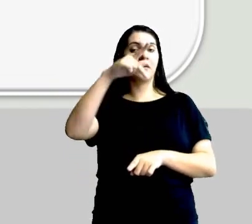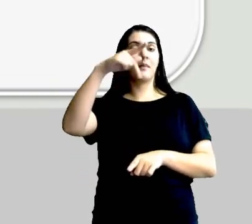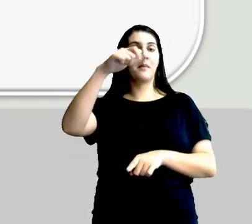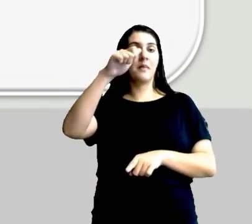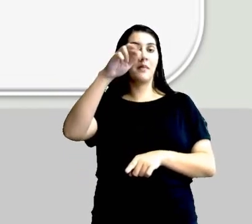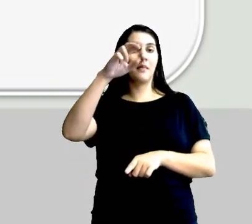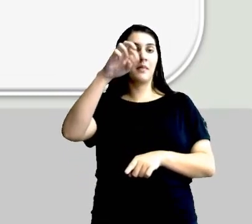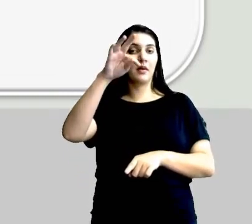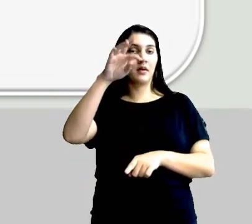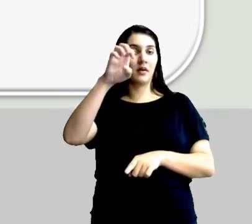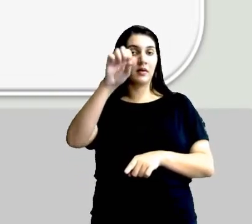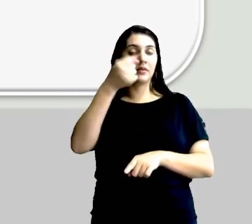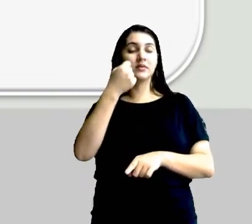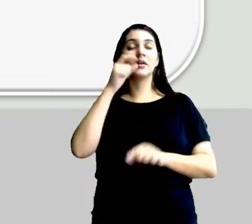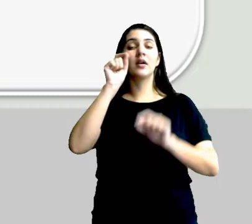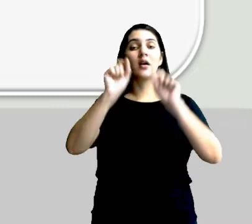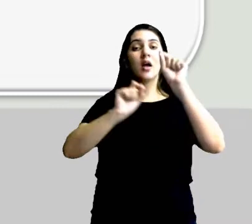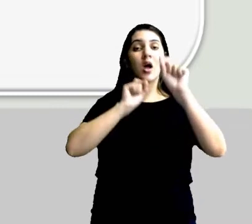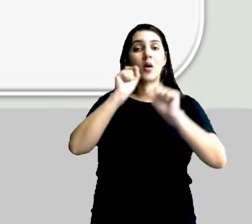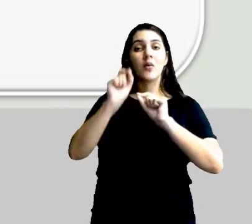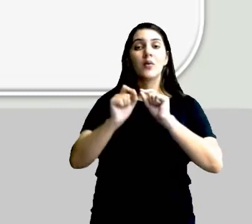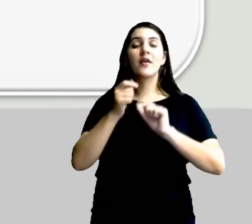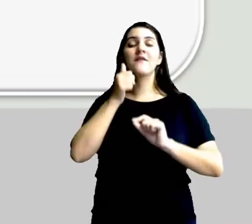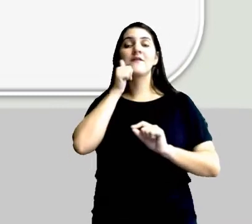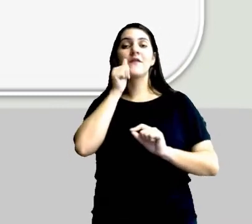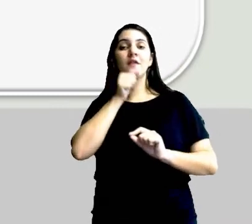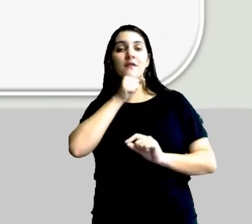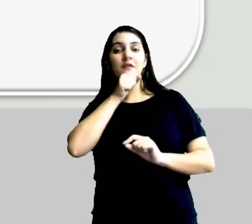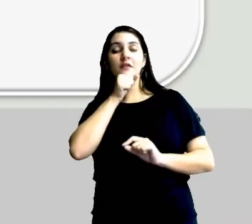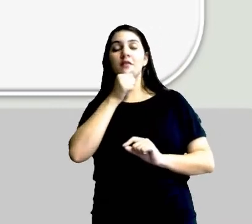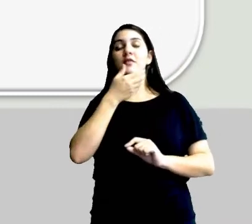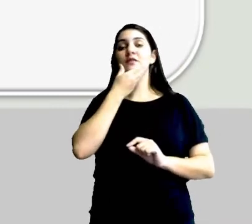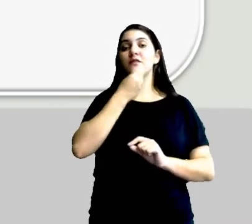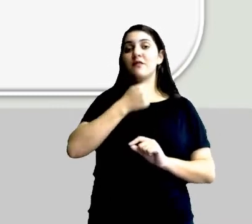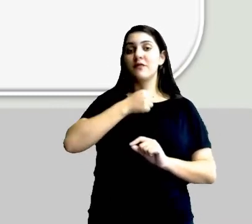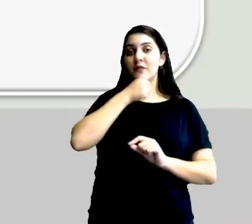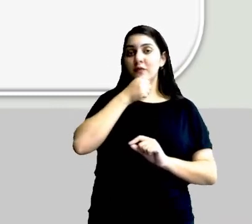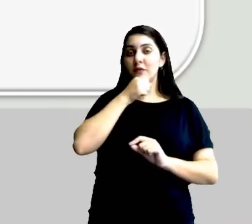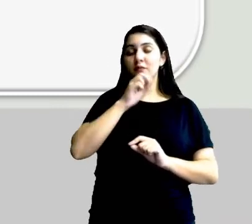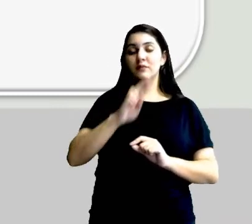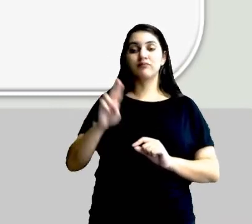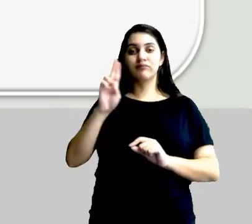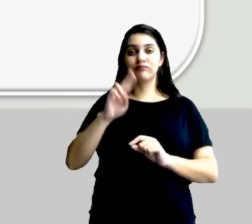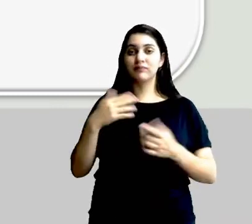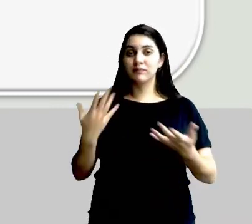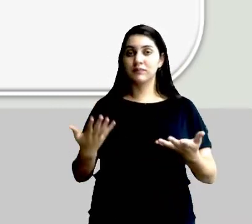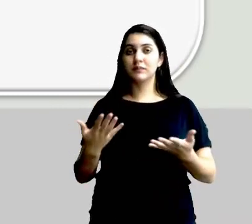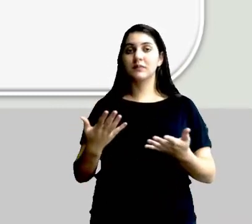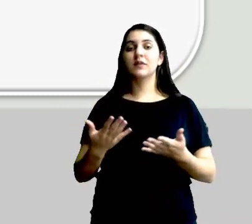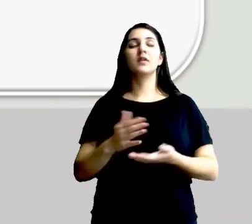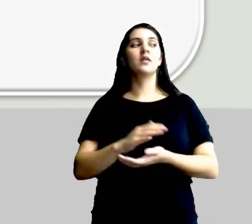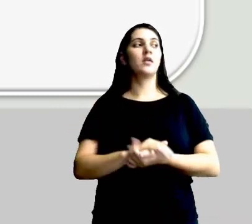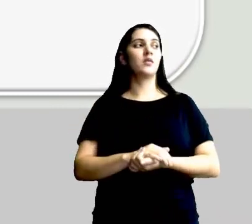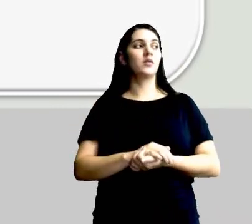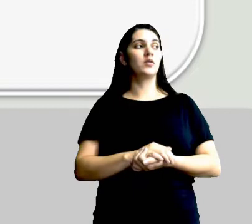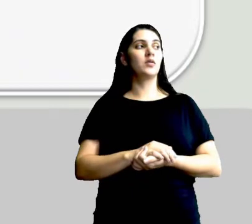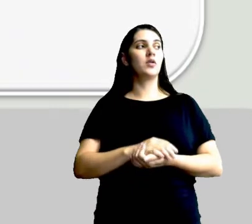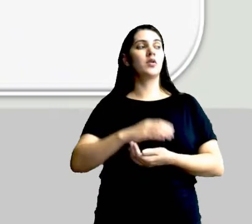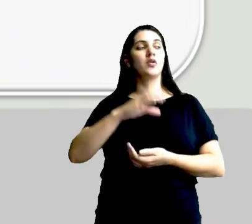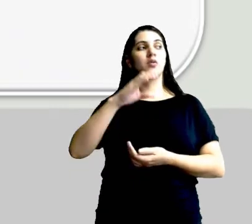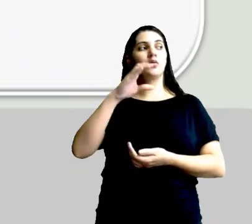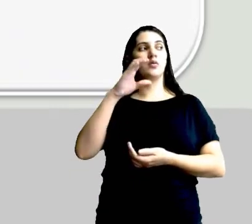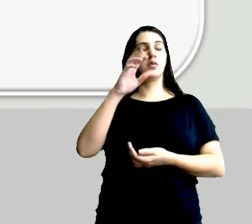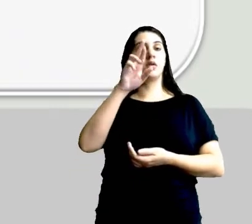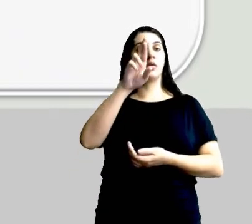avós. Quando eu falo sobre a vovó e o vovô, uso aí grandparents. Quando eu falar sobre os parentes, eu